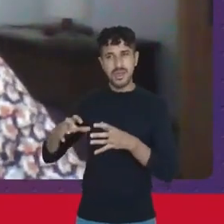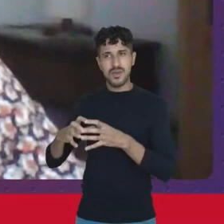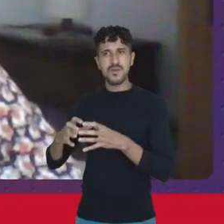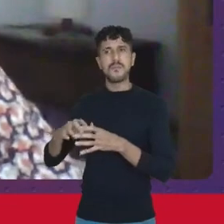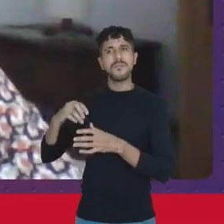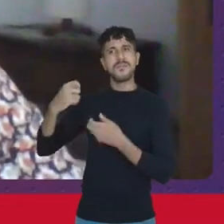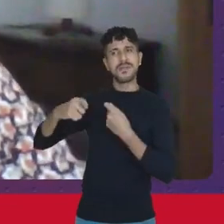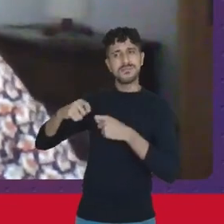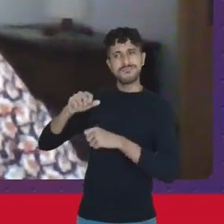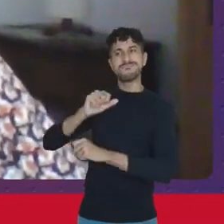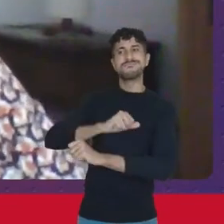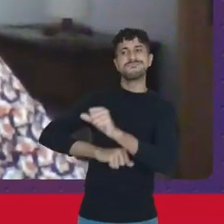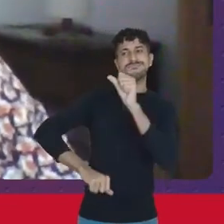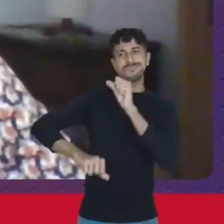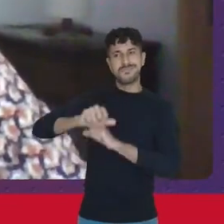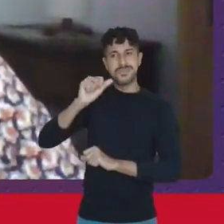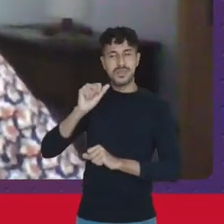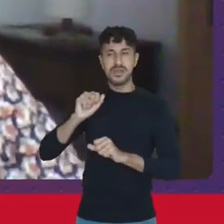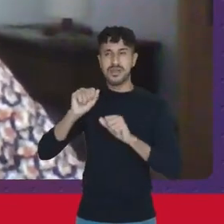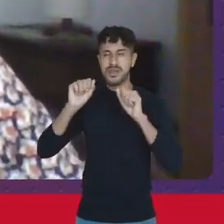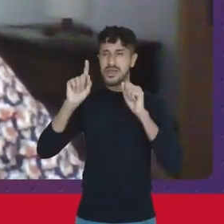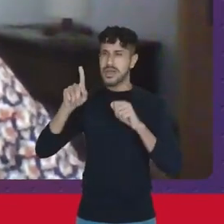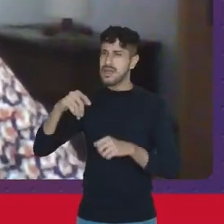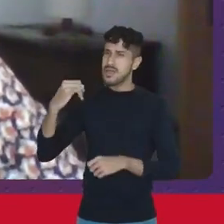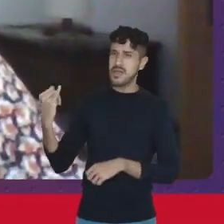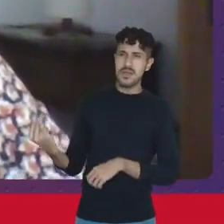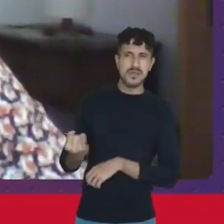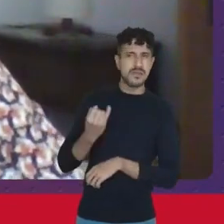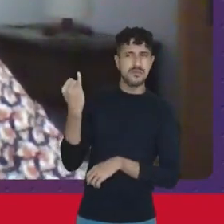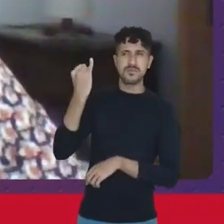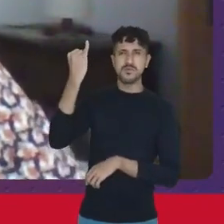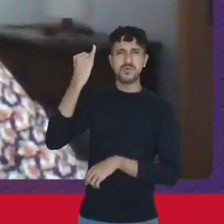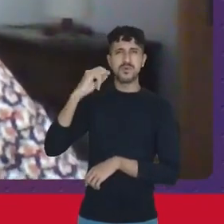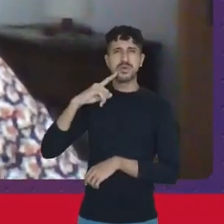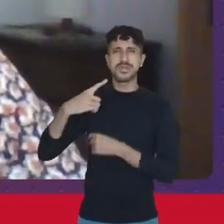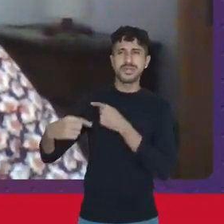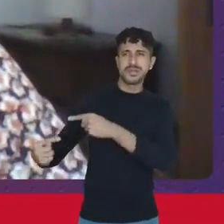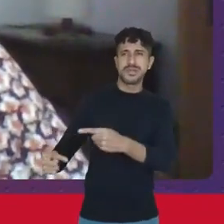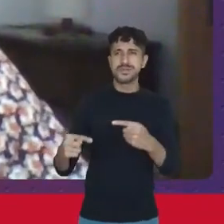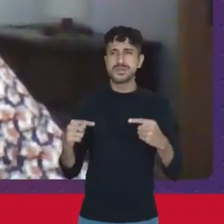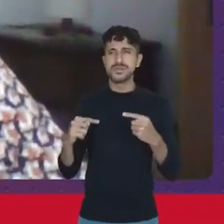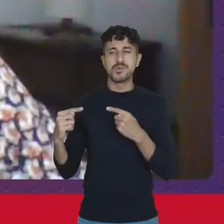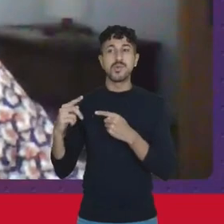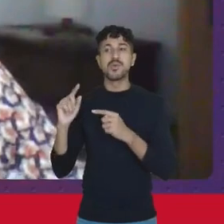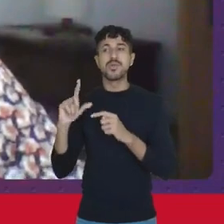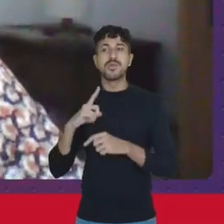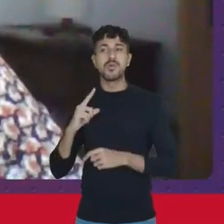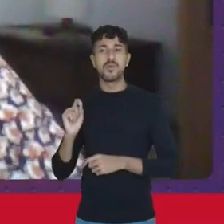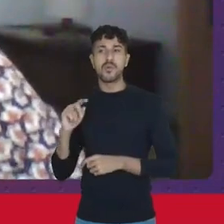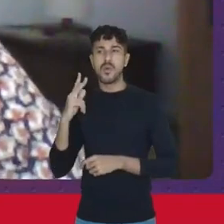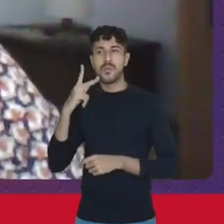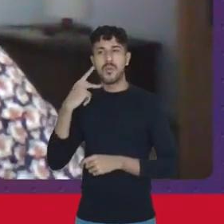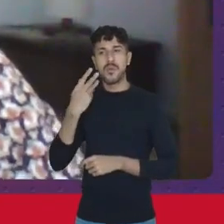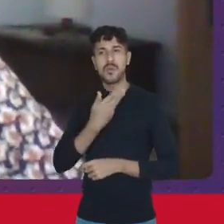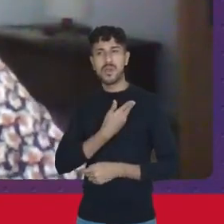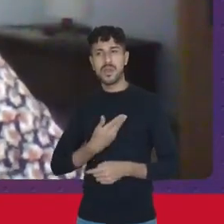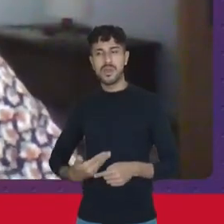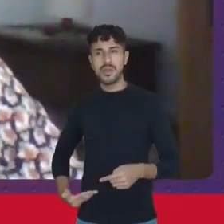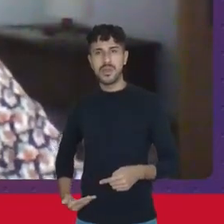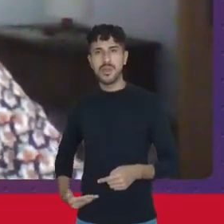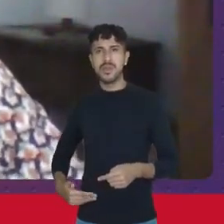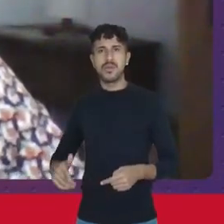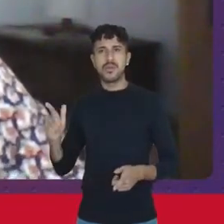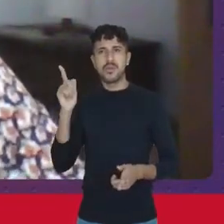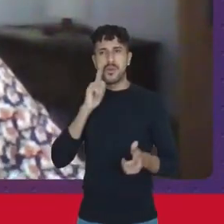ser alterada, e é fundamental se discutir uma política pública